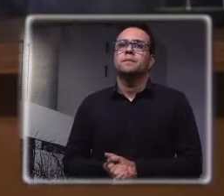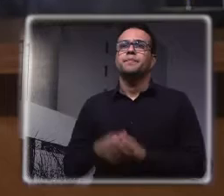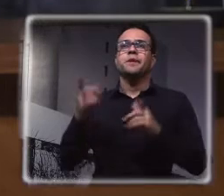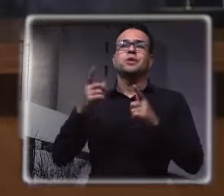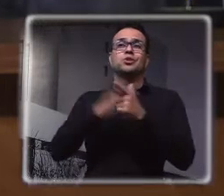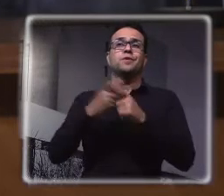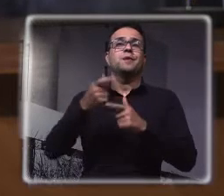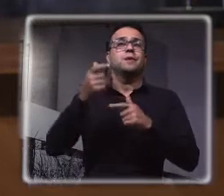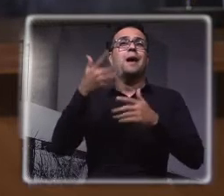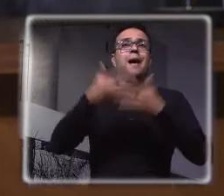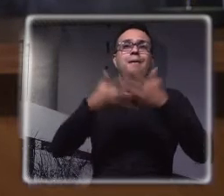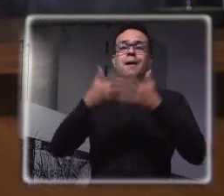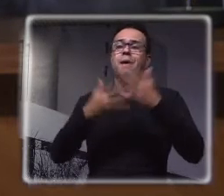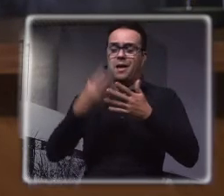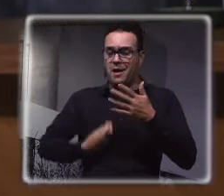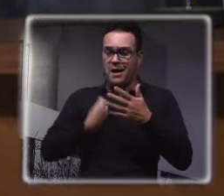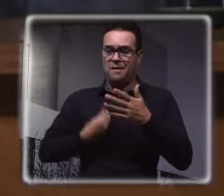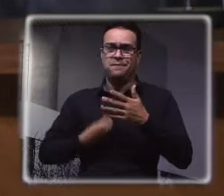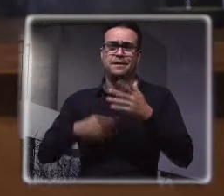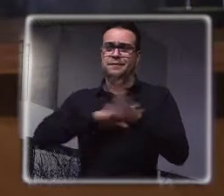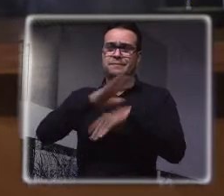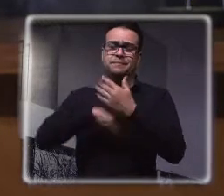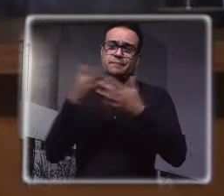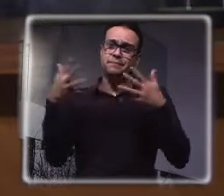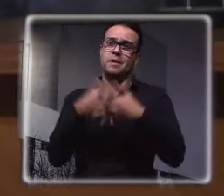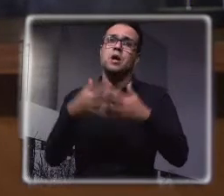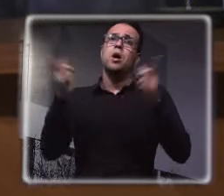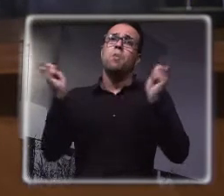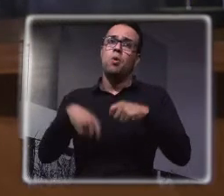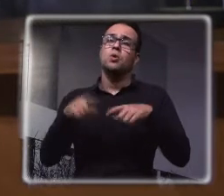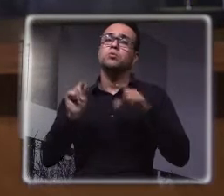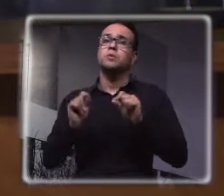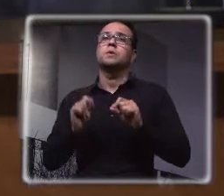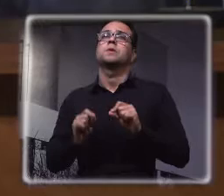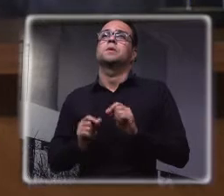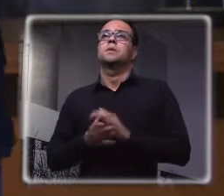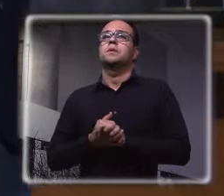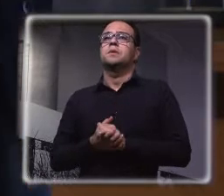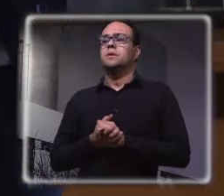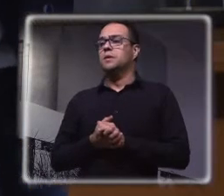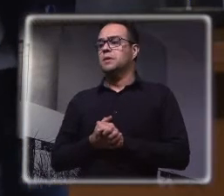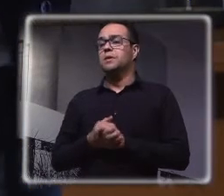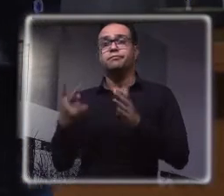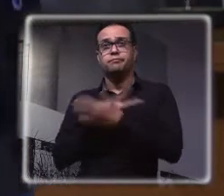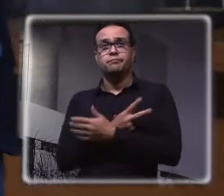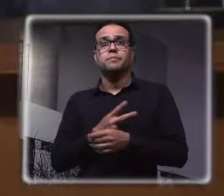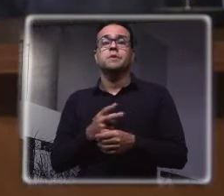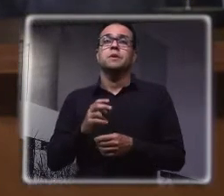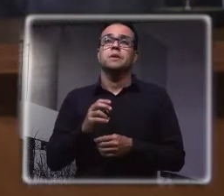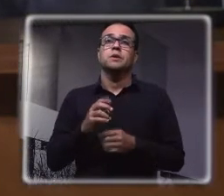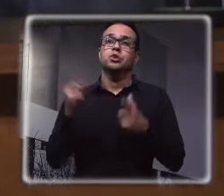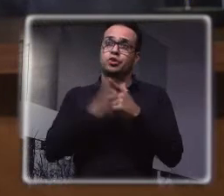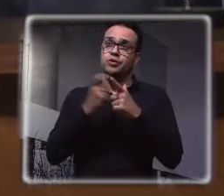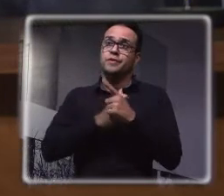atrapalhando todos os contextos em que ela está inserida. Mas isso também pode ser um gatilho que gere o superendividamento, alguma questão que